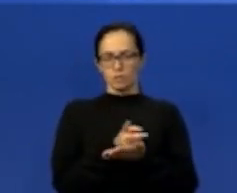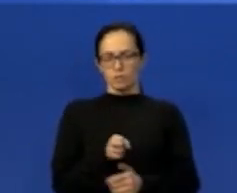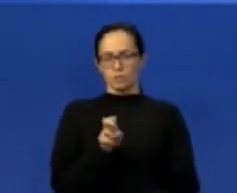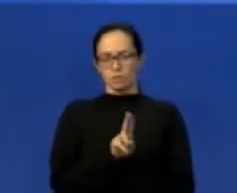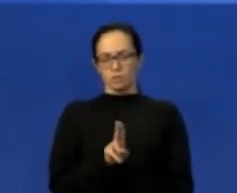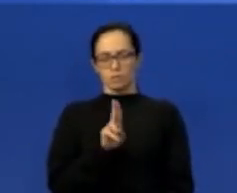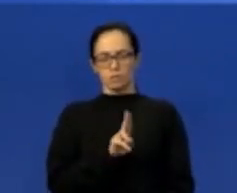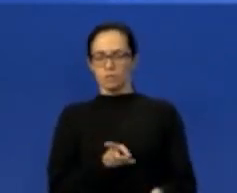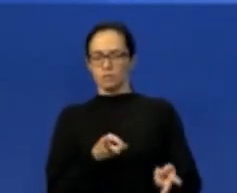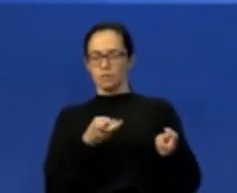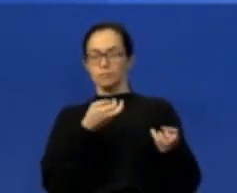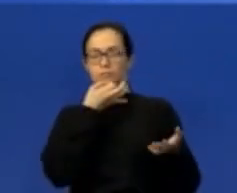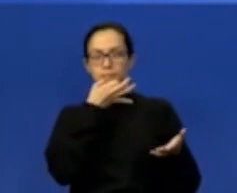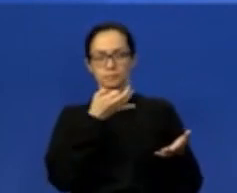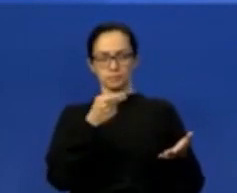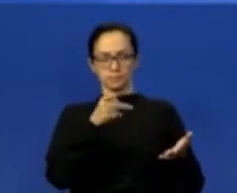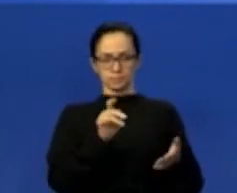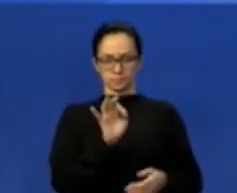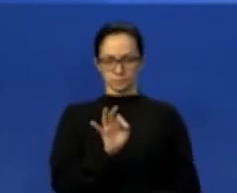suas próprias palavras.